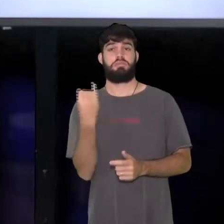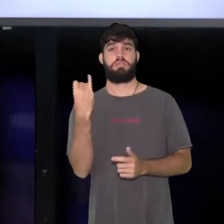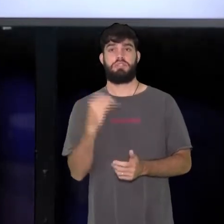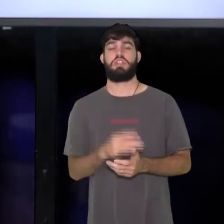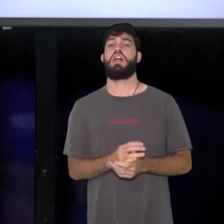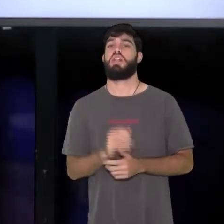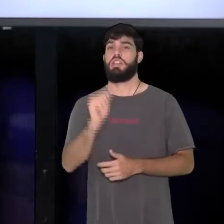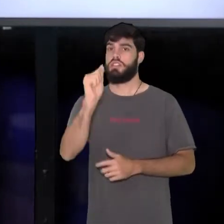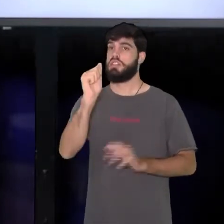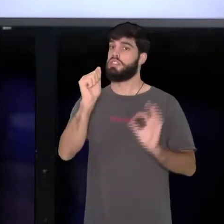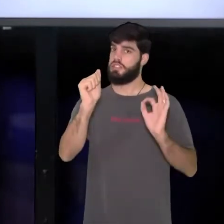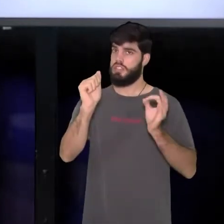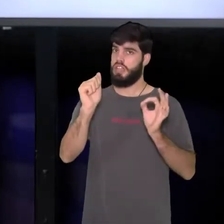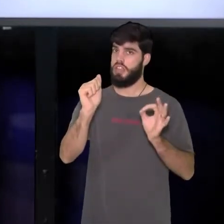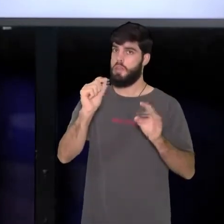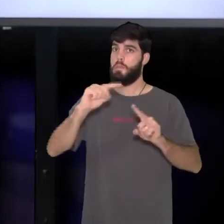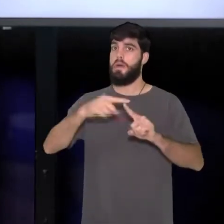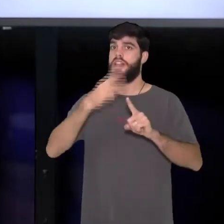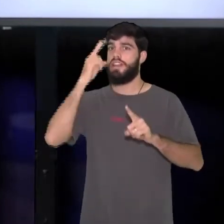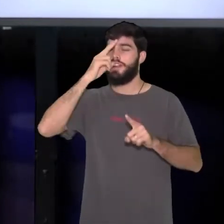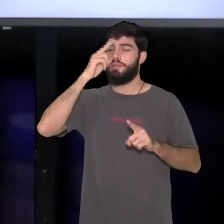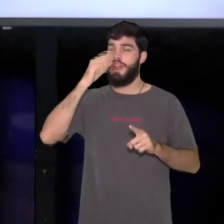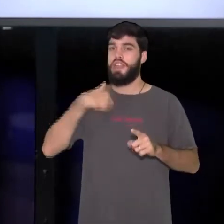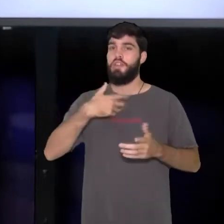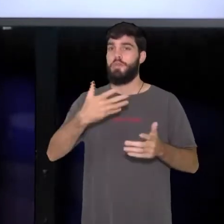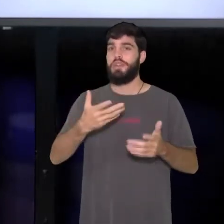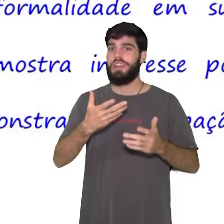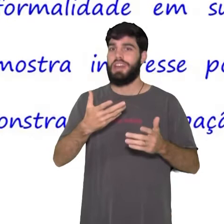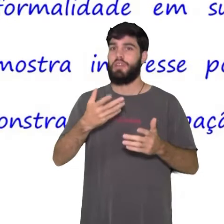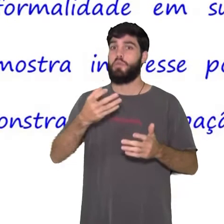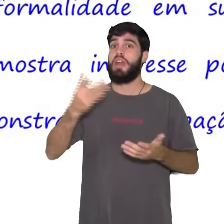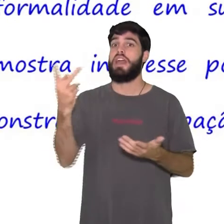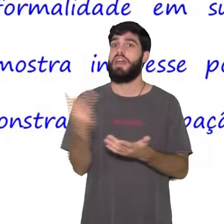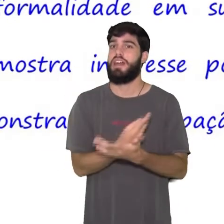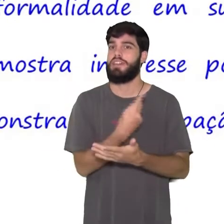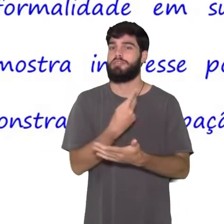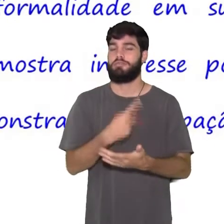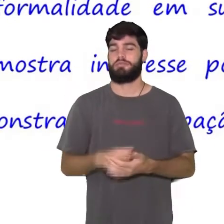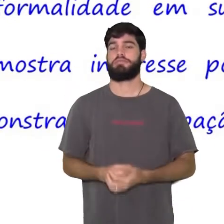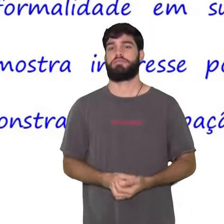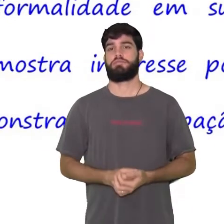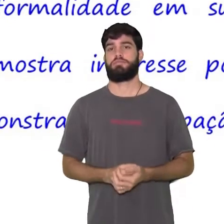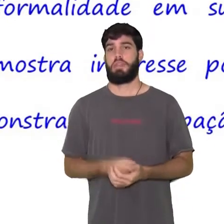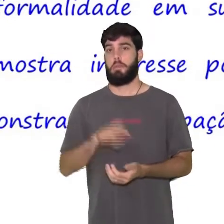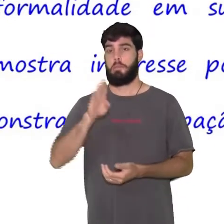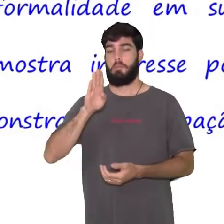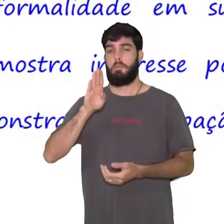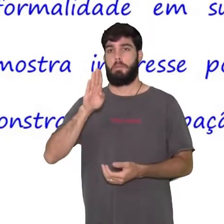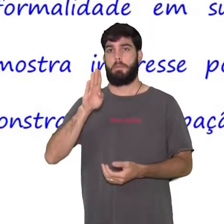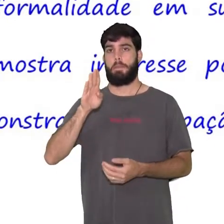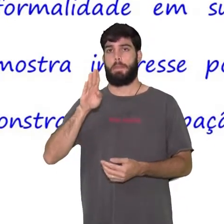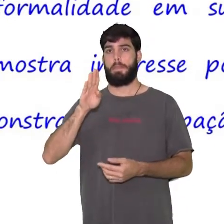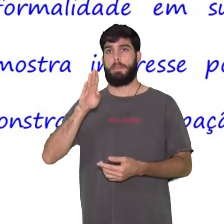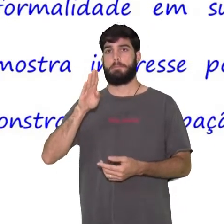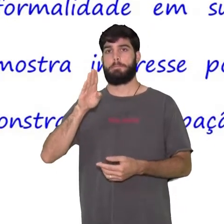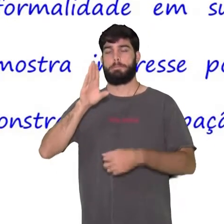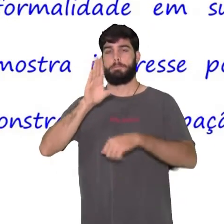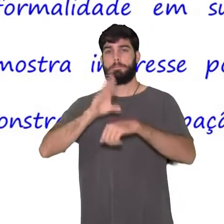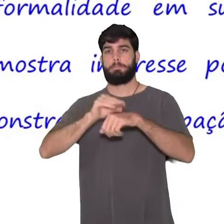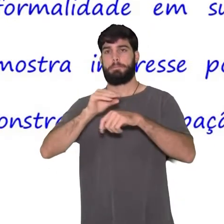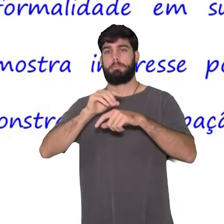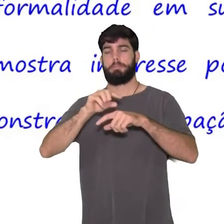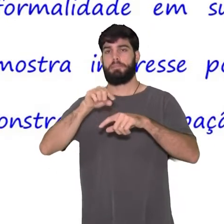certo, mas lembrando, eu quero o errado. Então, vamos para a letra B. As imagens do animal e da